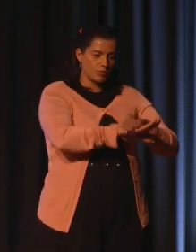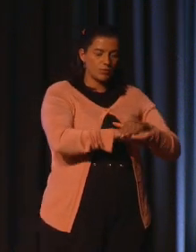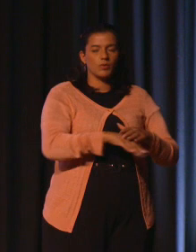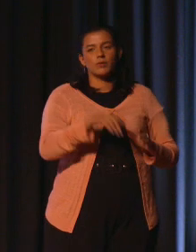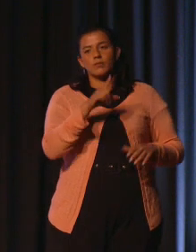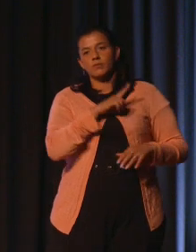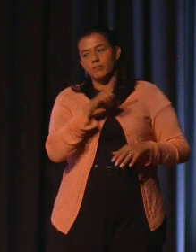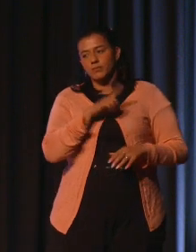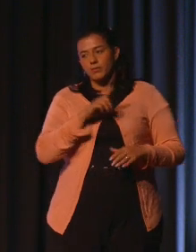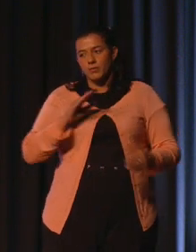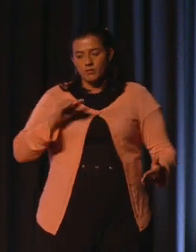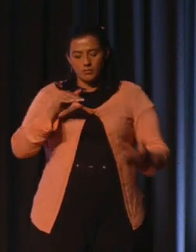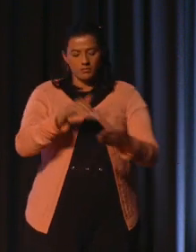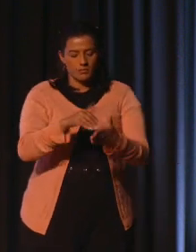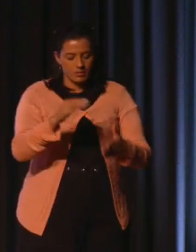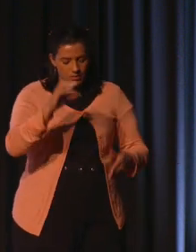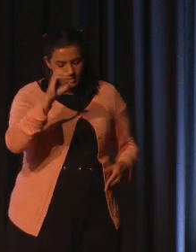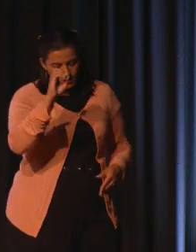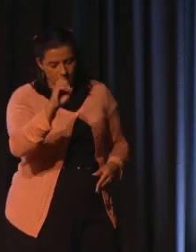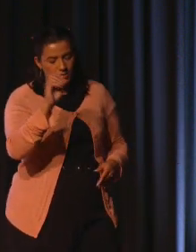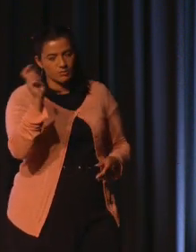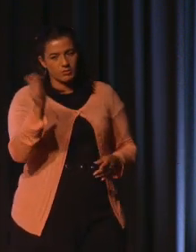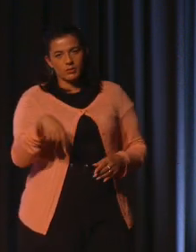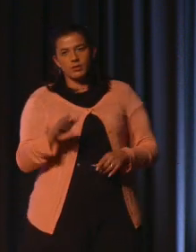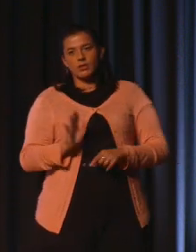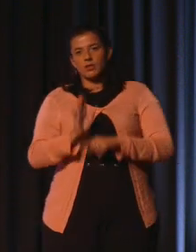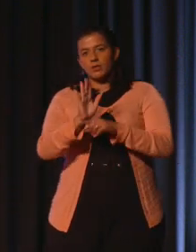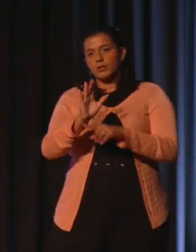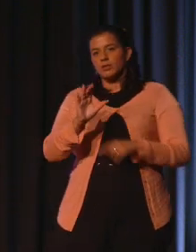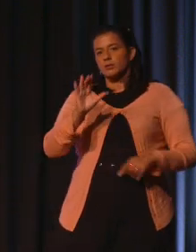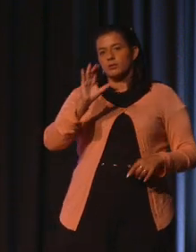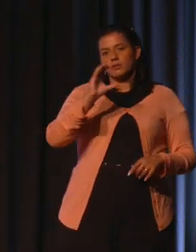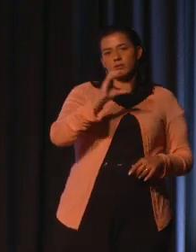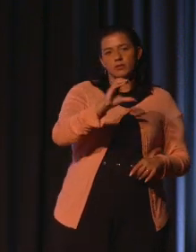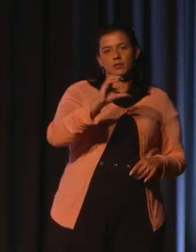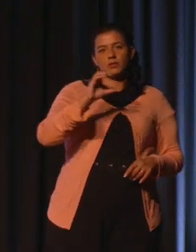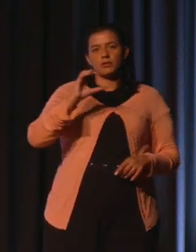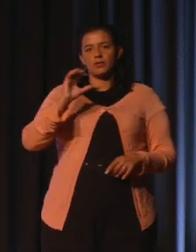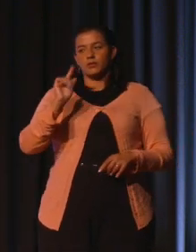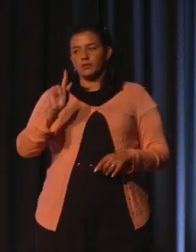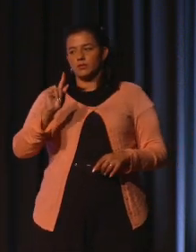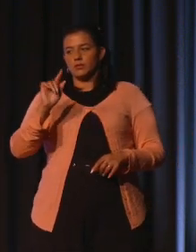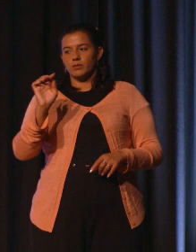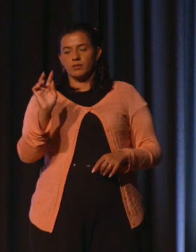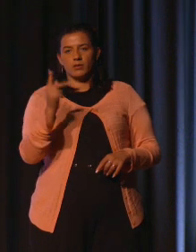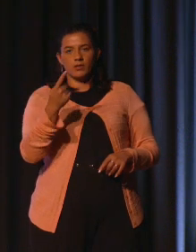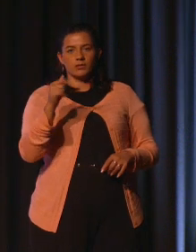nossa meta é 0, tá? Que aí isso ajuda lá a CGSH a saber que o estoque do Ceará está ok.